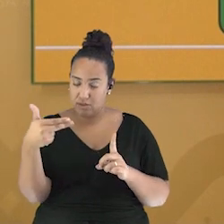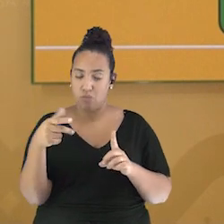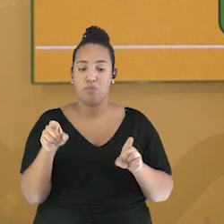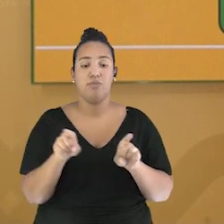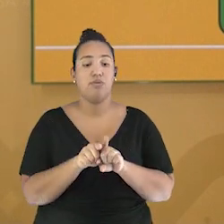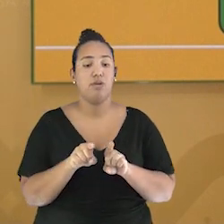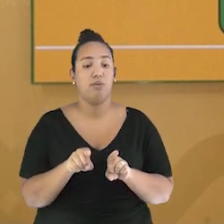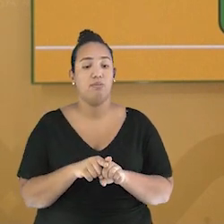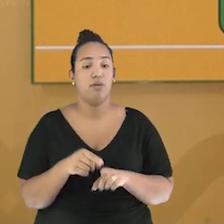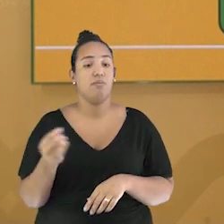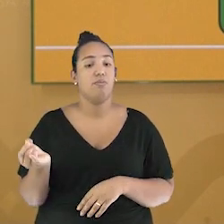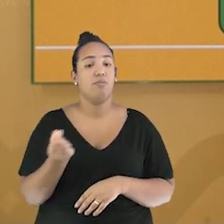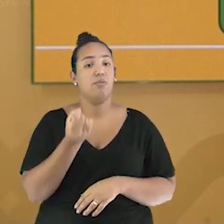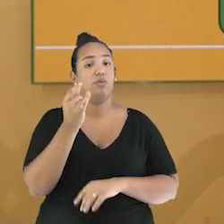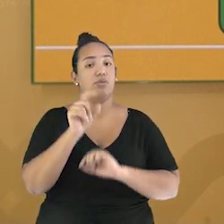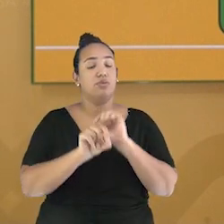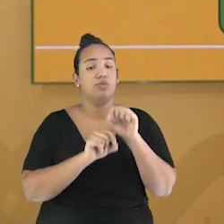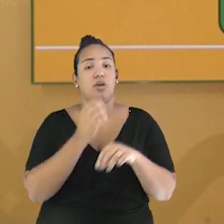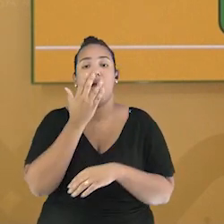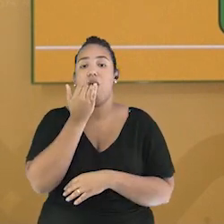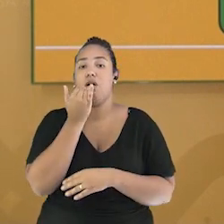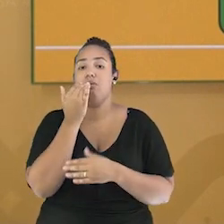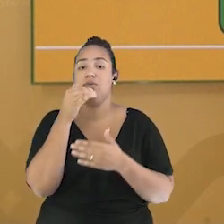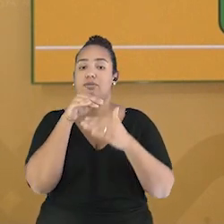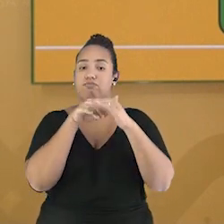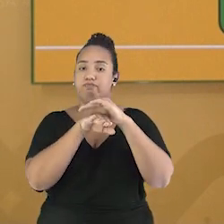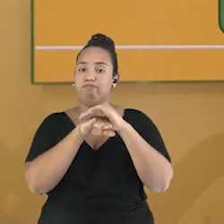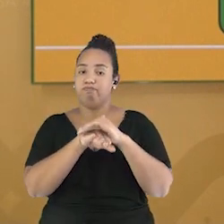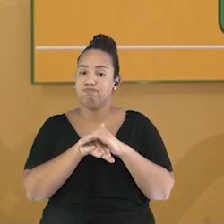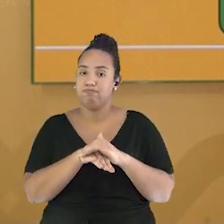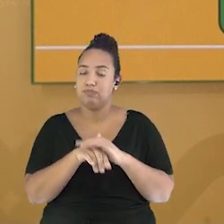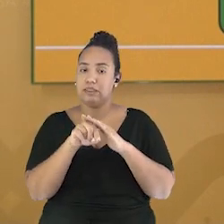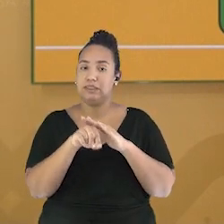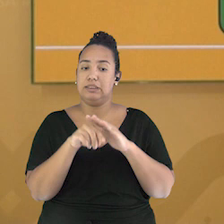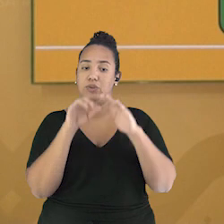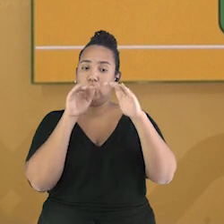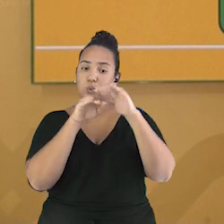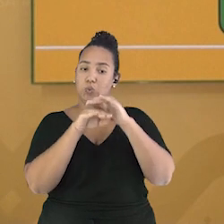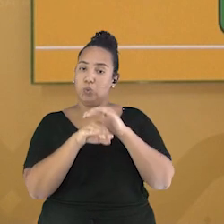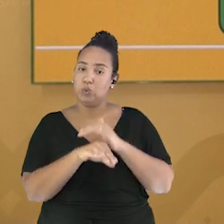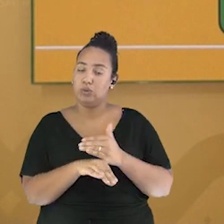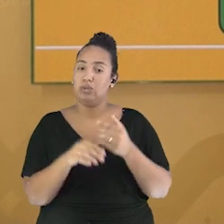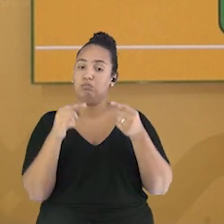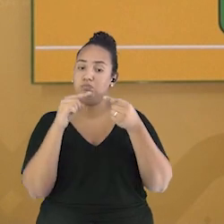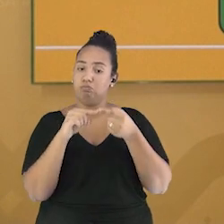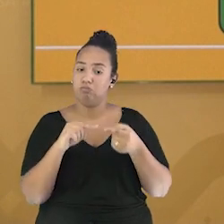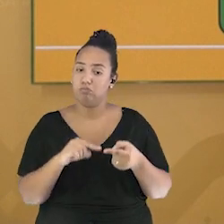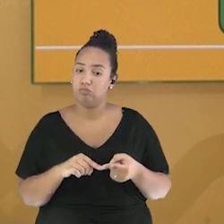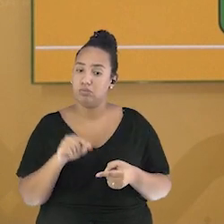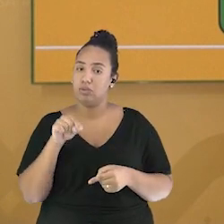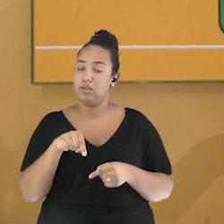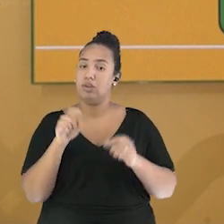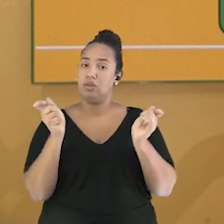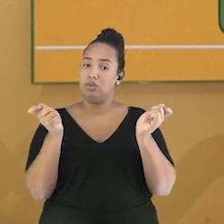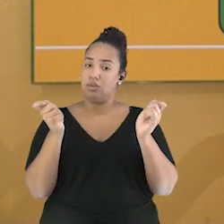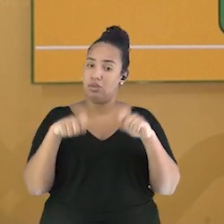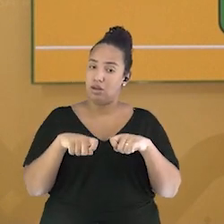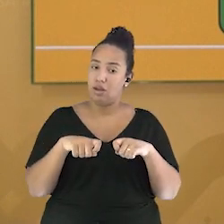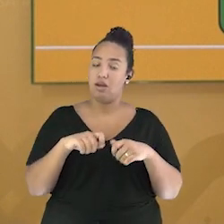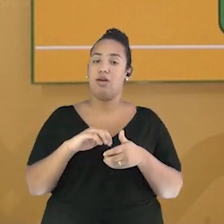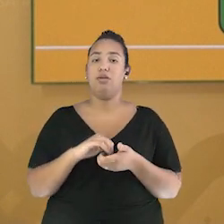se conservar os alimentos, guardando eles em condições as quais é sugeridas